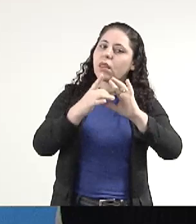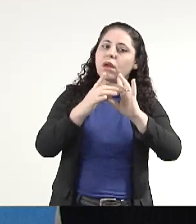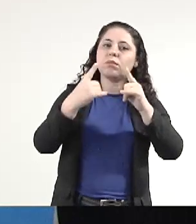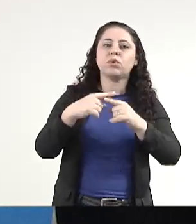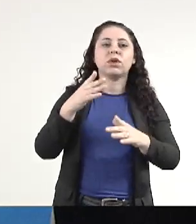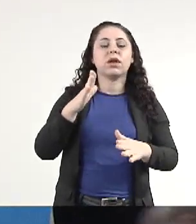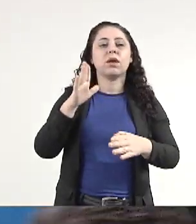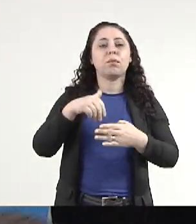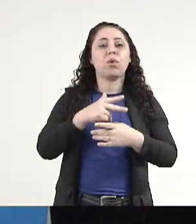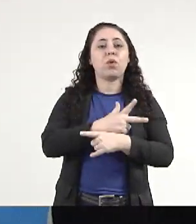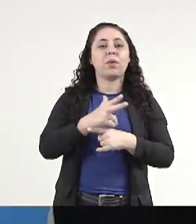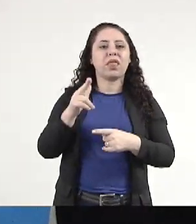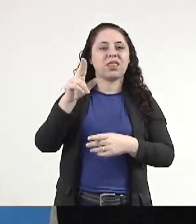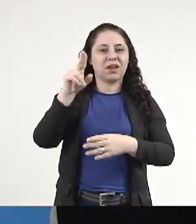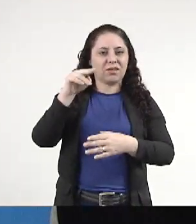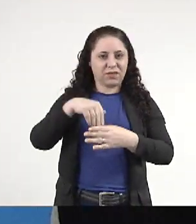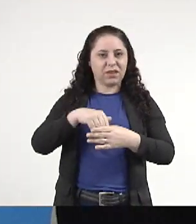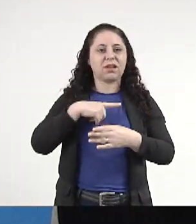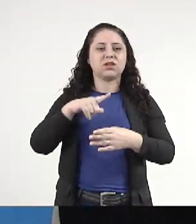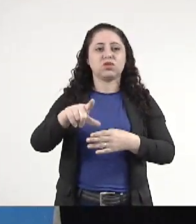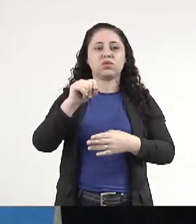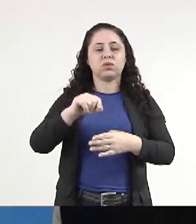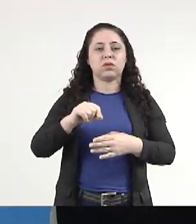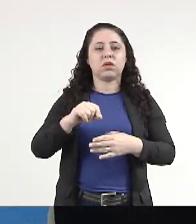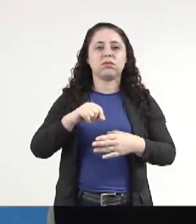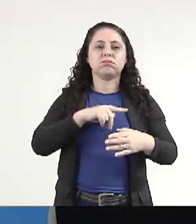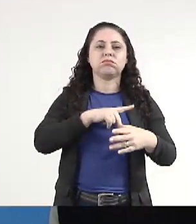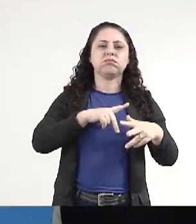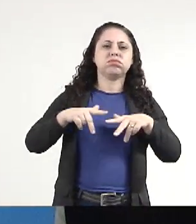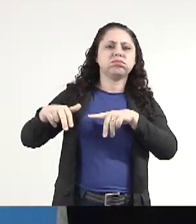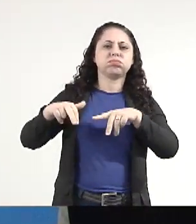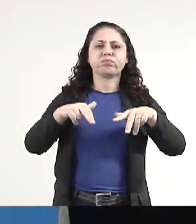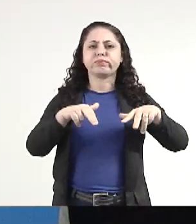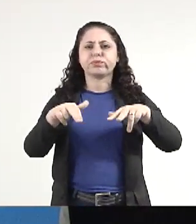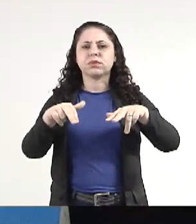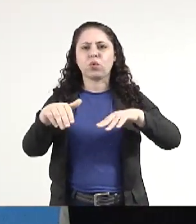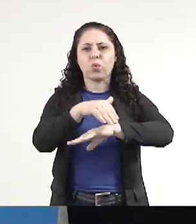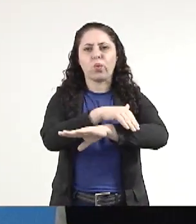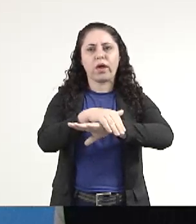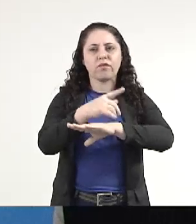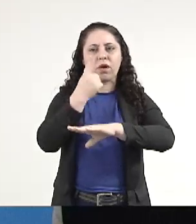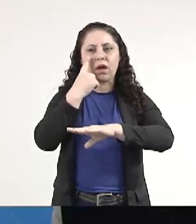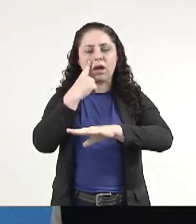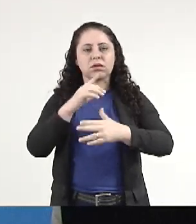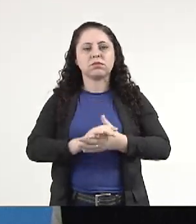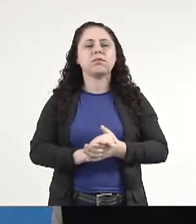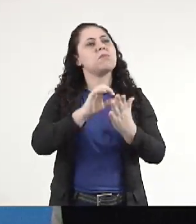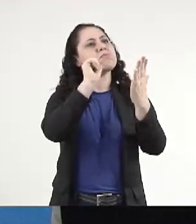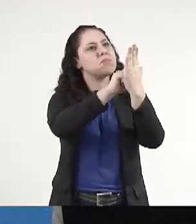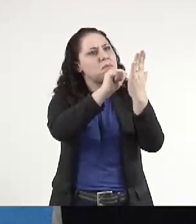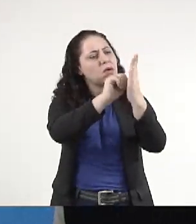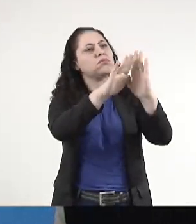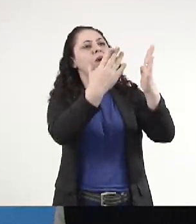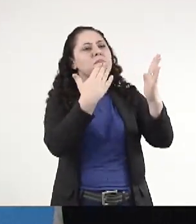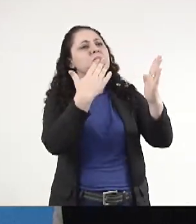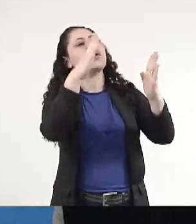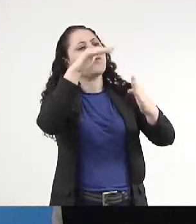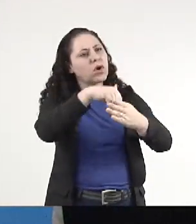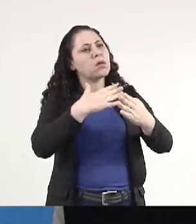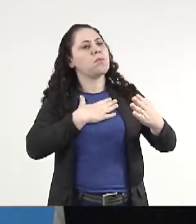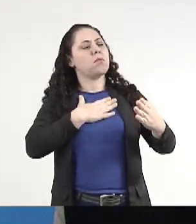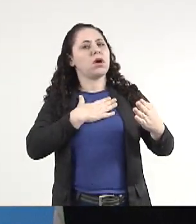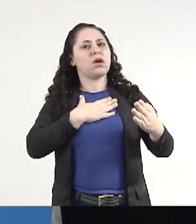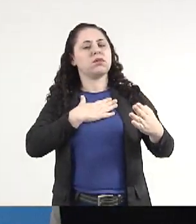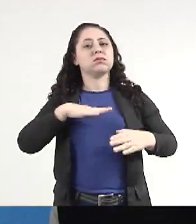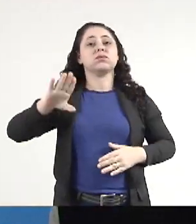porque num processo eleitoral a gente que anda pelas ruas, e eu andei pelas ruas, batendo de porta em porta, pedindo voto para os